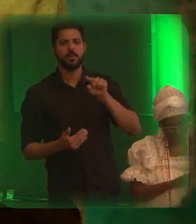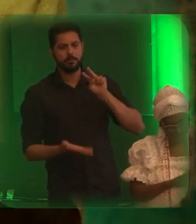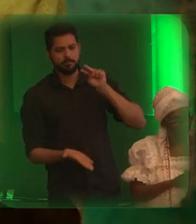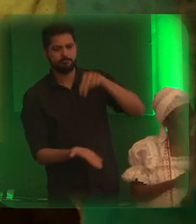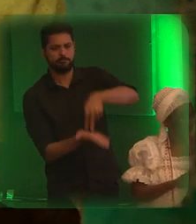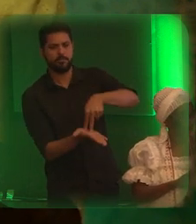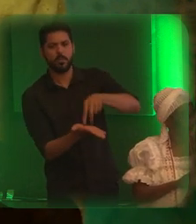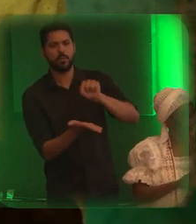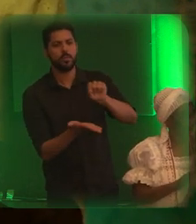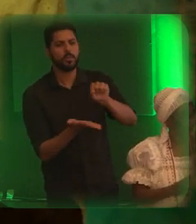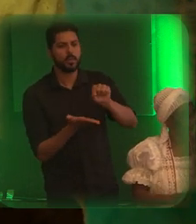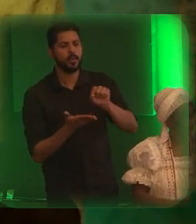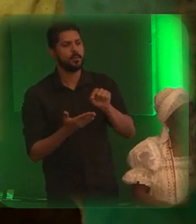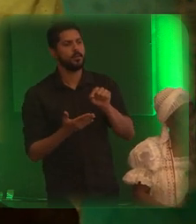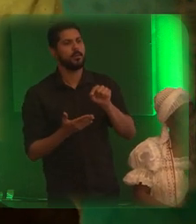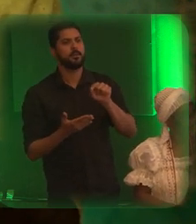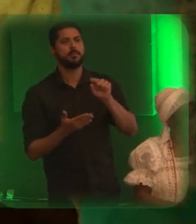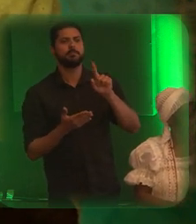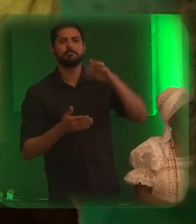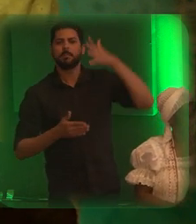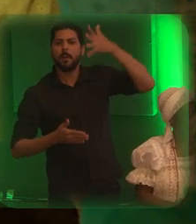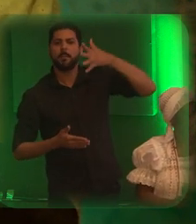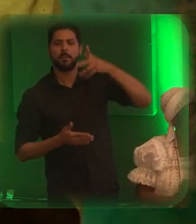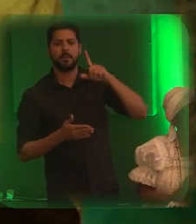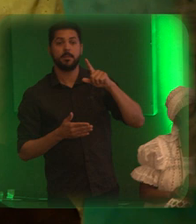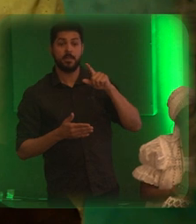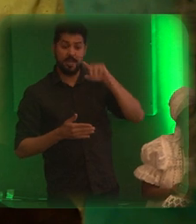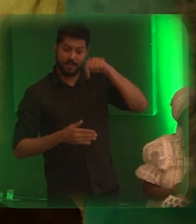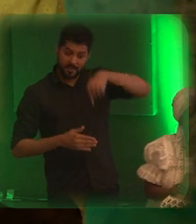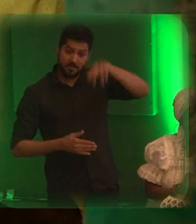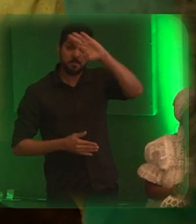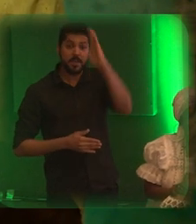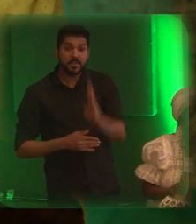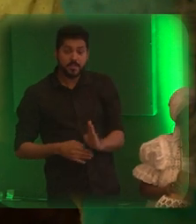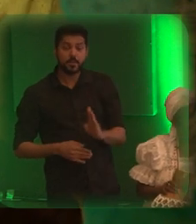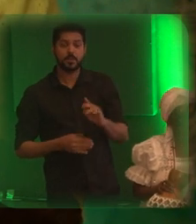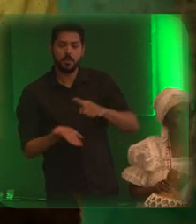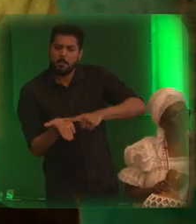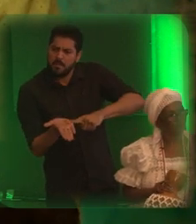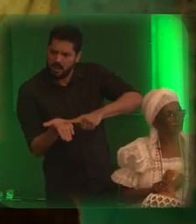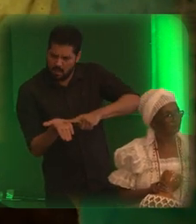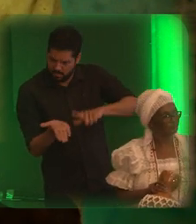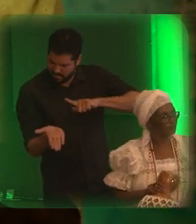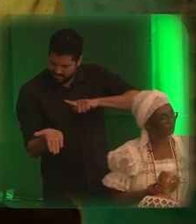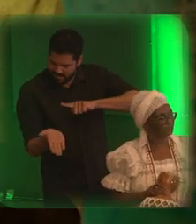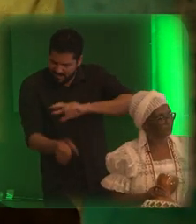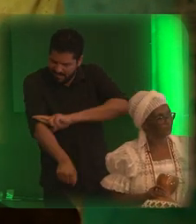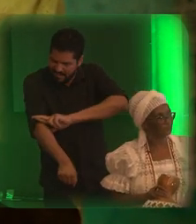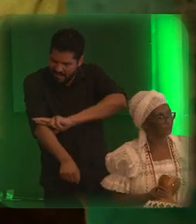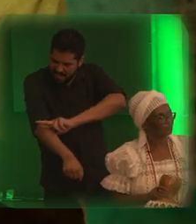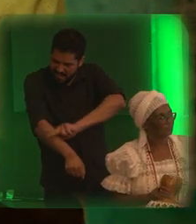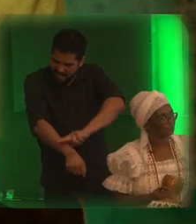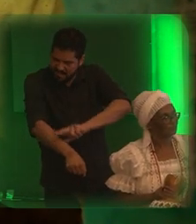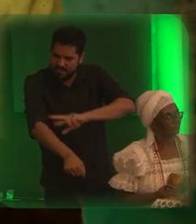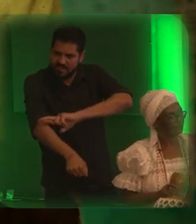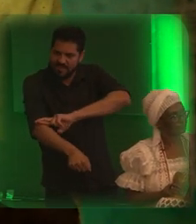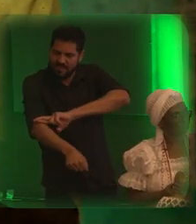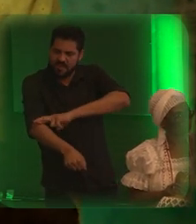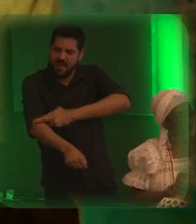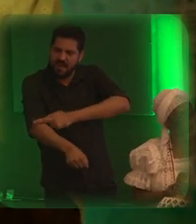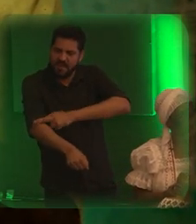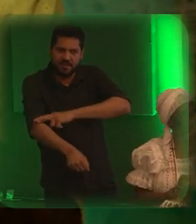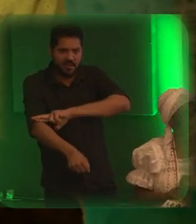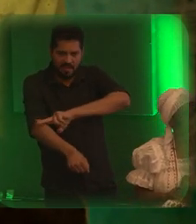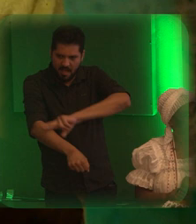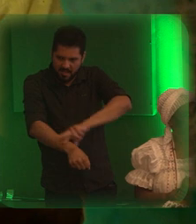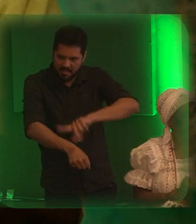senhor diz o seguinte, que no Brasil o branco não tem raça. O Brasil não tem, o branco não tem raça. Quem tem raça é a mulher